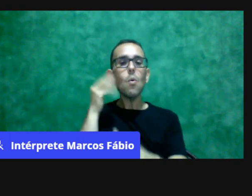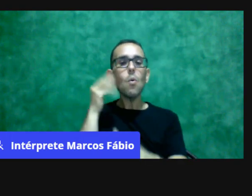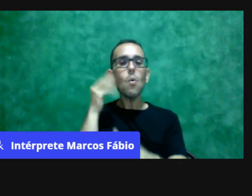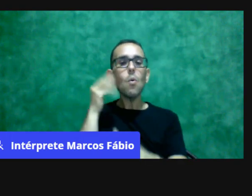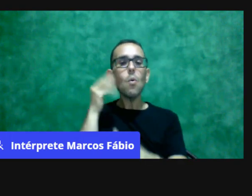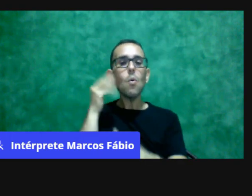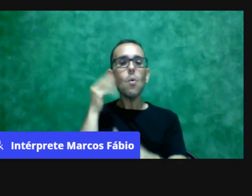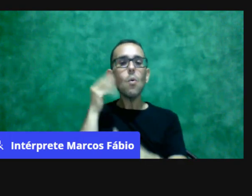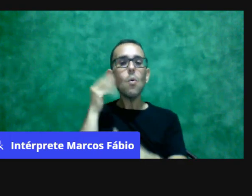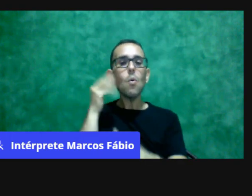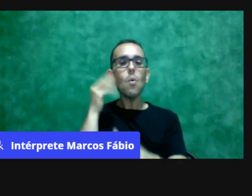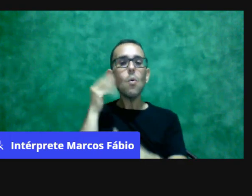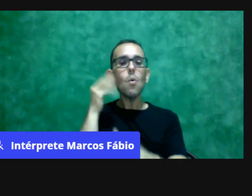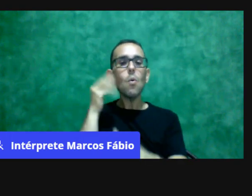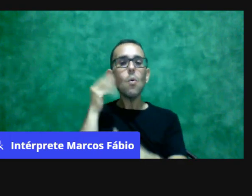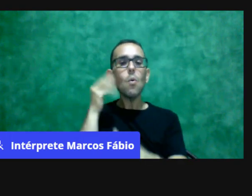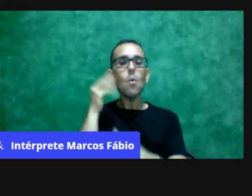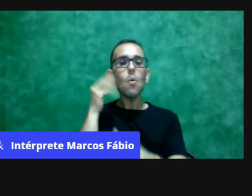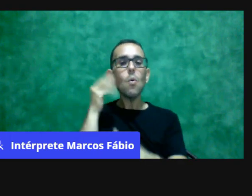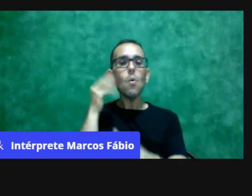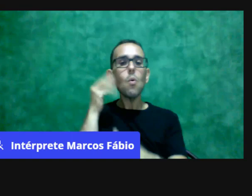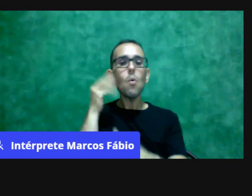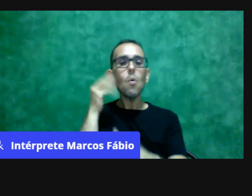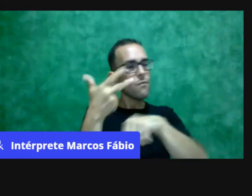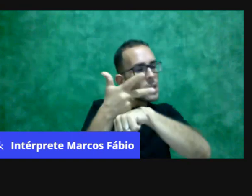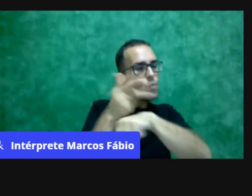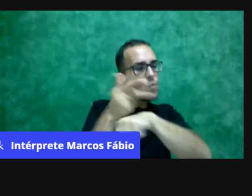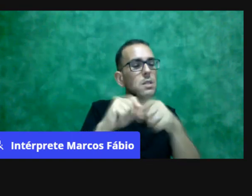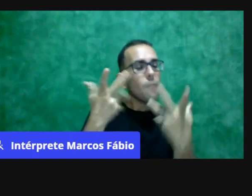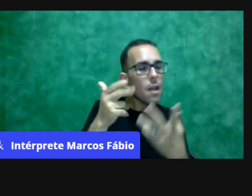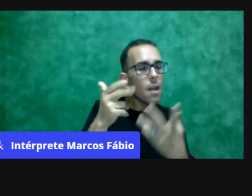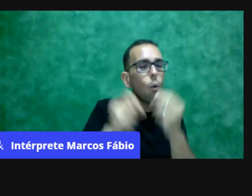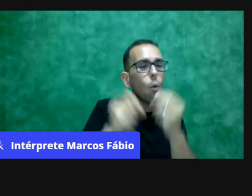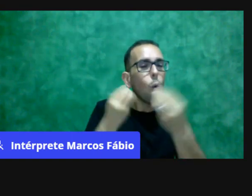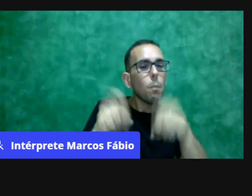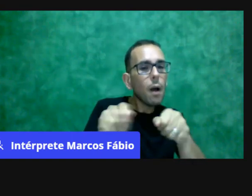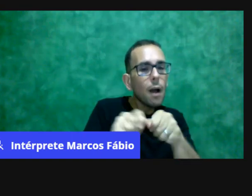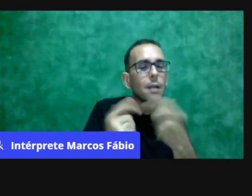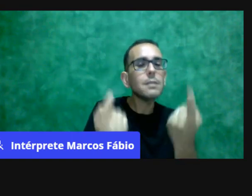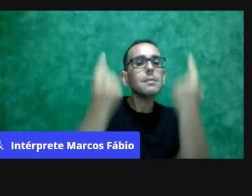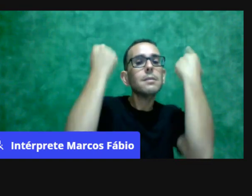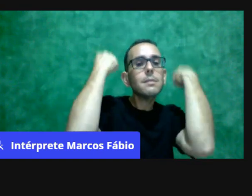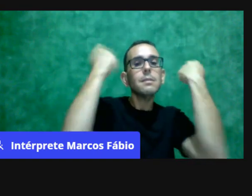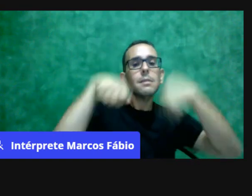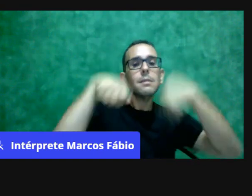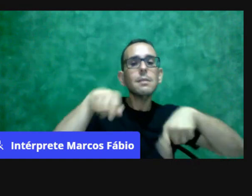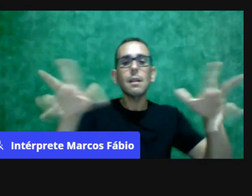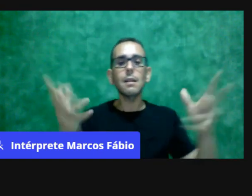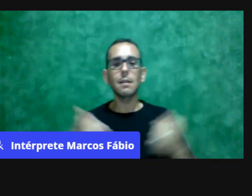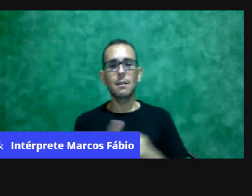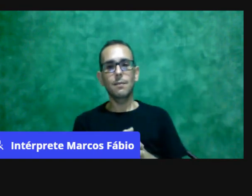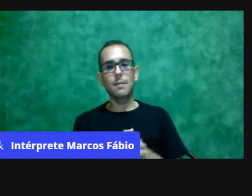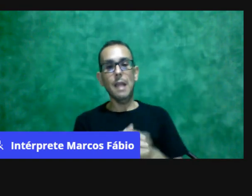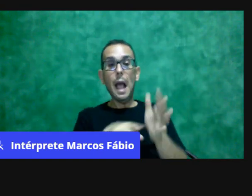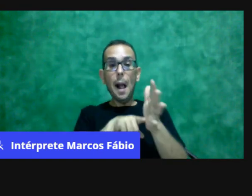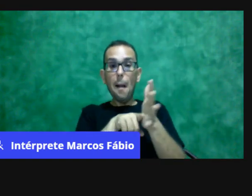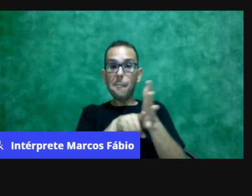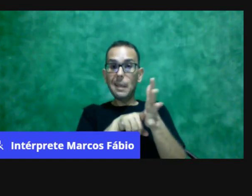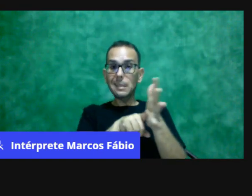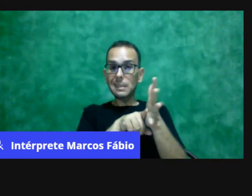para perguntar, sabe aquele vídeo que você fez? O que você utilizou, né? Então, a pesquisa, essa